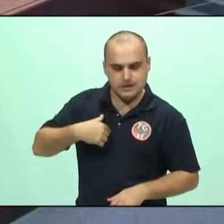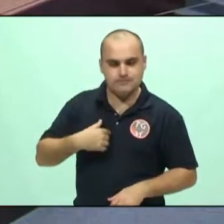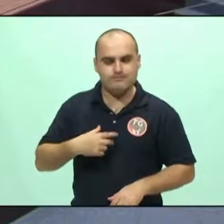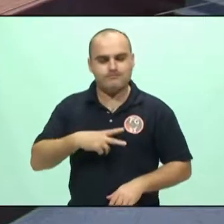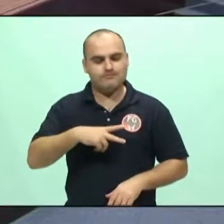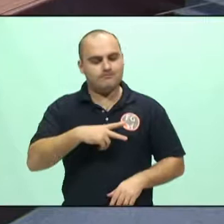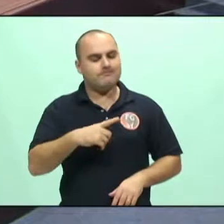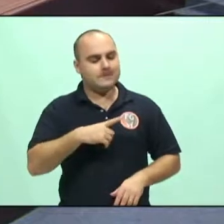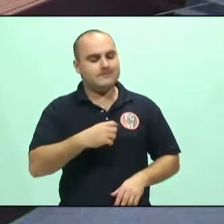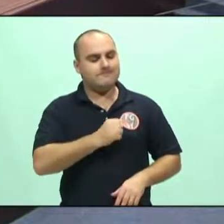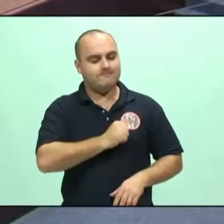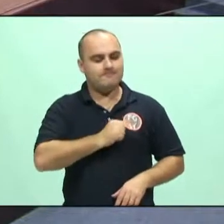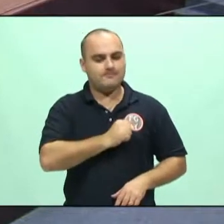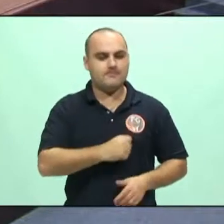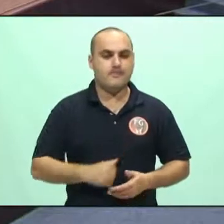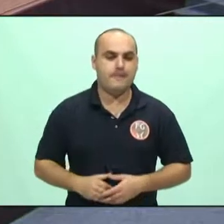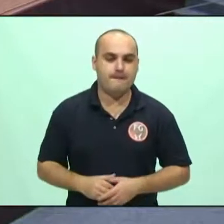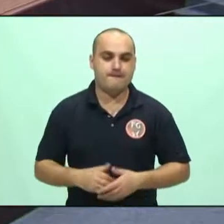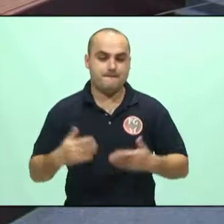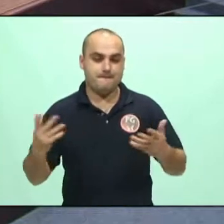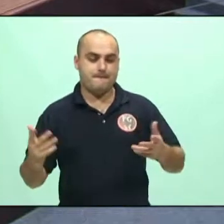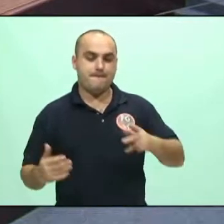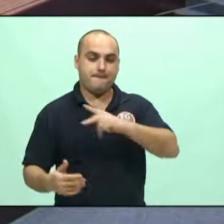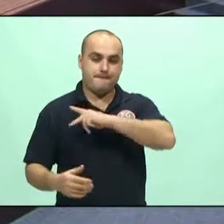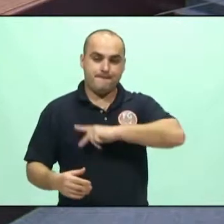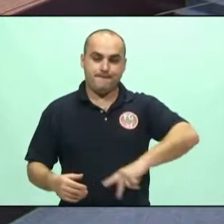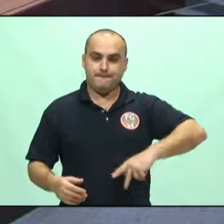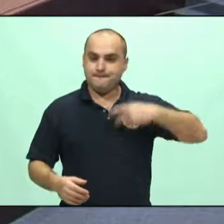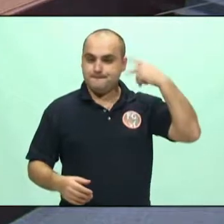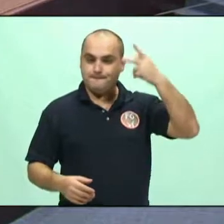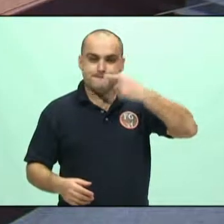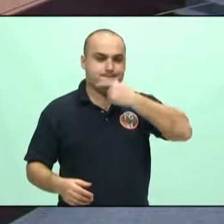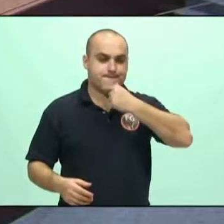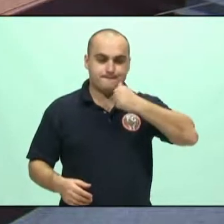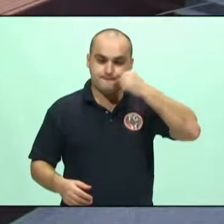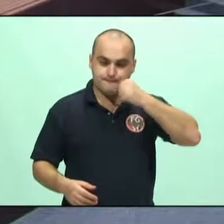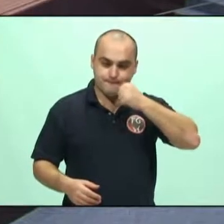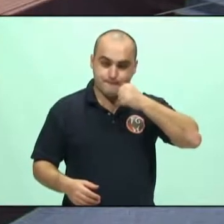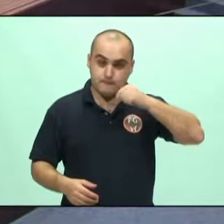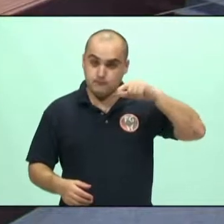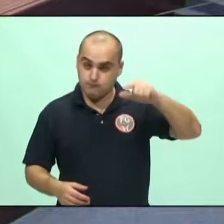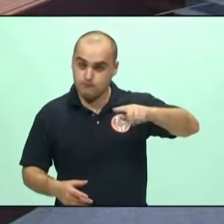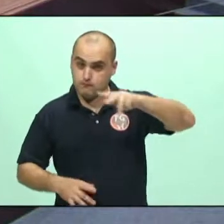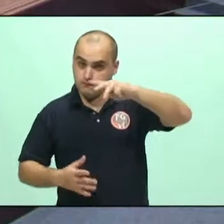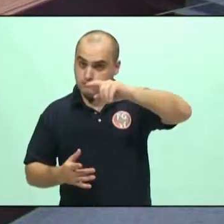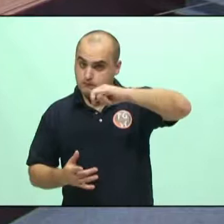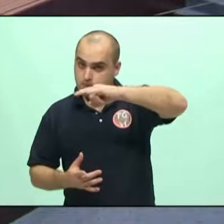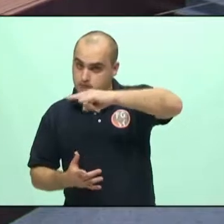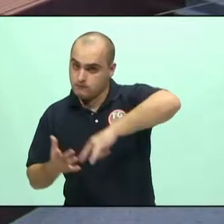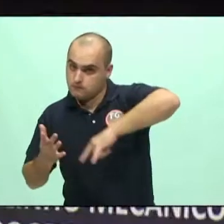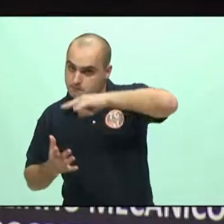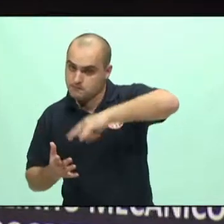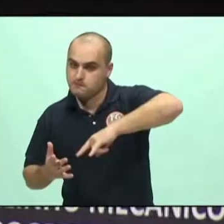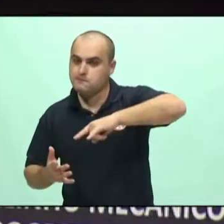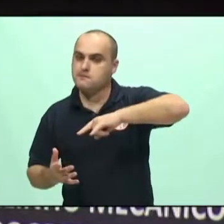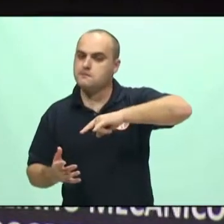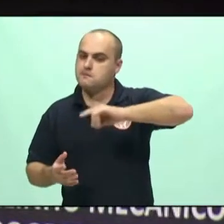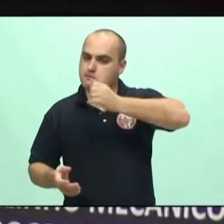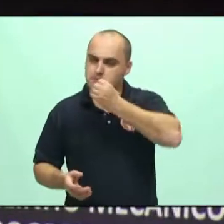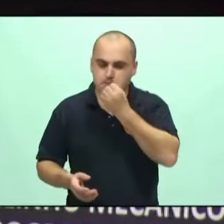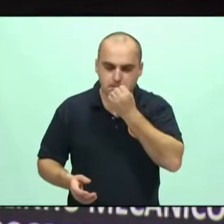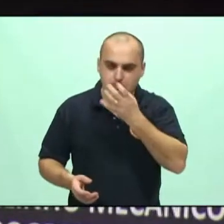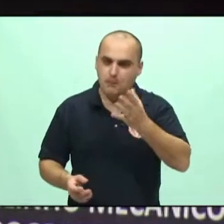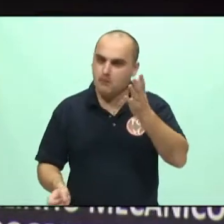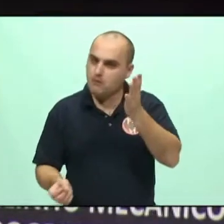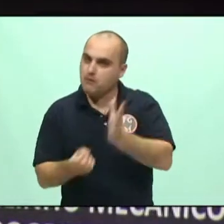presidente vereadores de vereadores aí nesse requerimento muito bem elaborado pelo vereador Gilberto